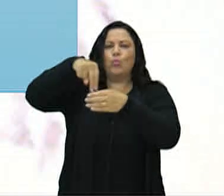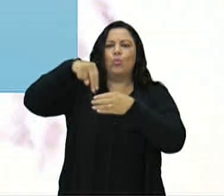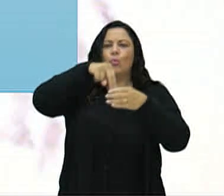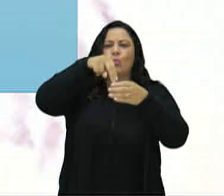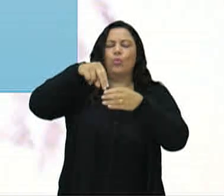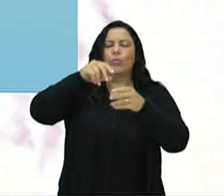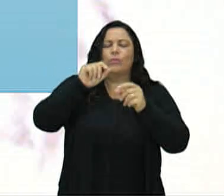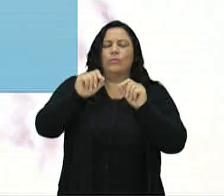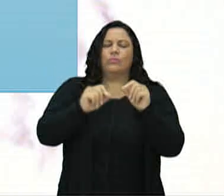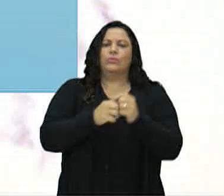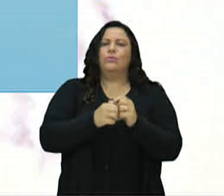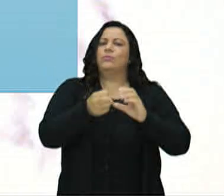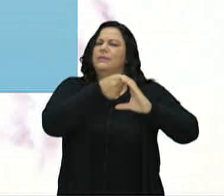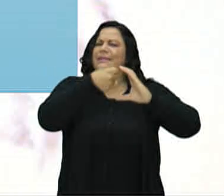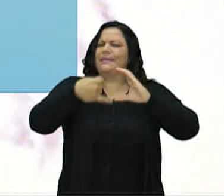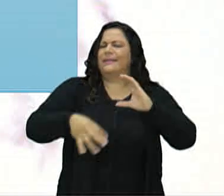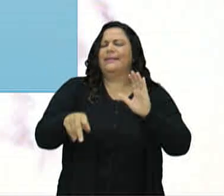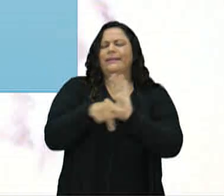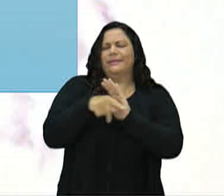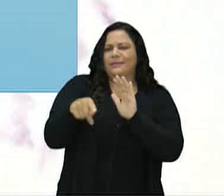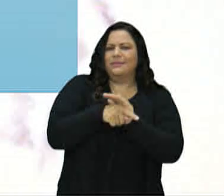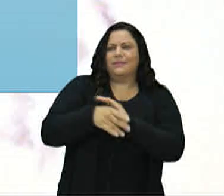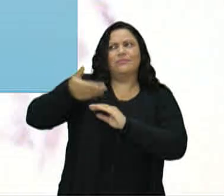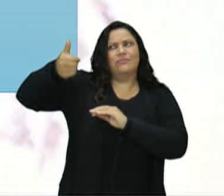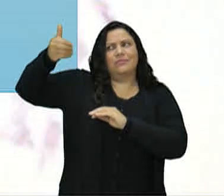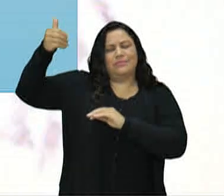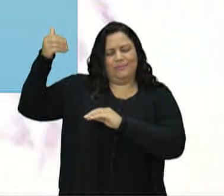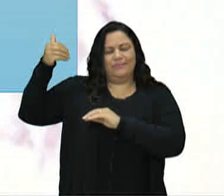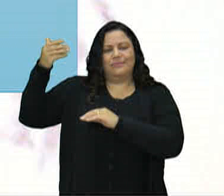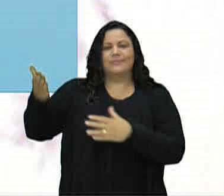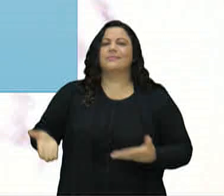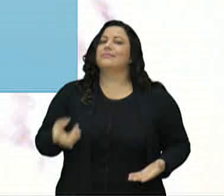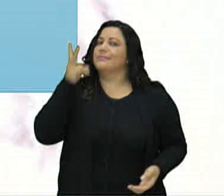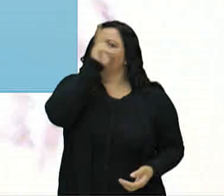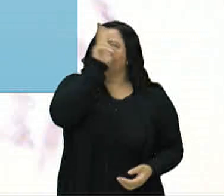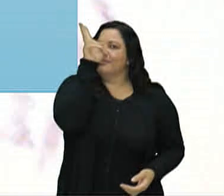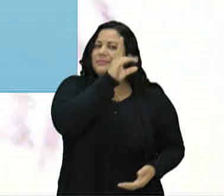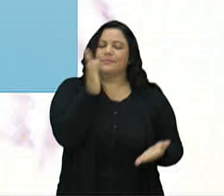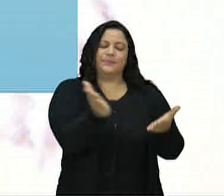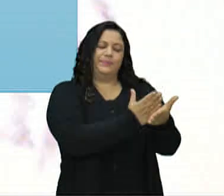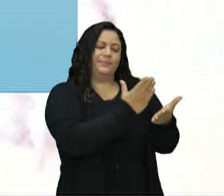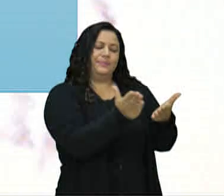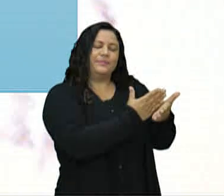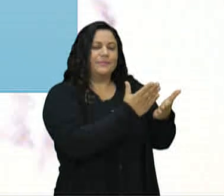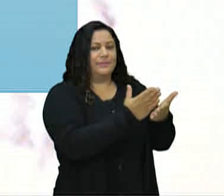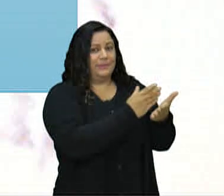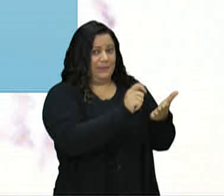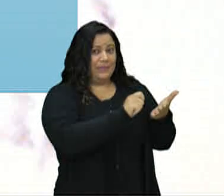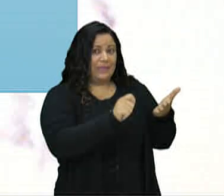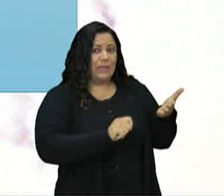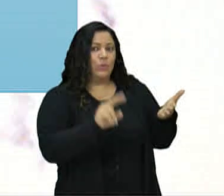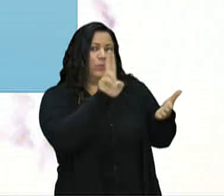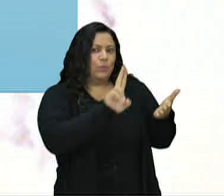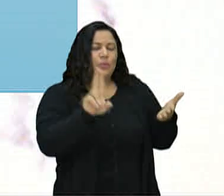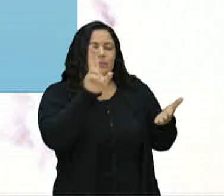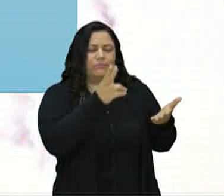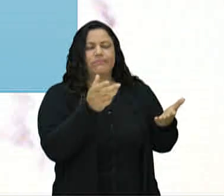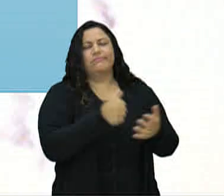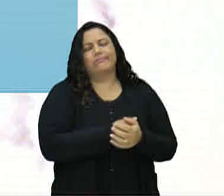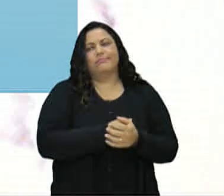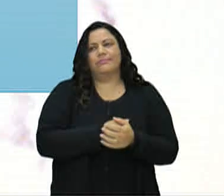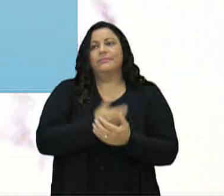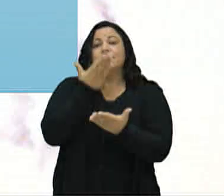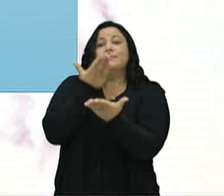processos. Lembra? Elementos das aulas anteriores. Esteja com o seu caderno. Utilize as ferramentas, sala de aula, Aula